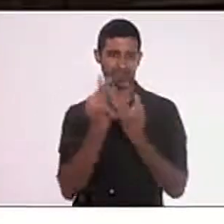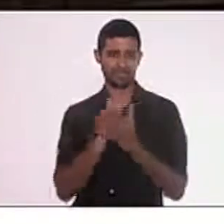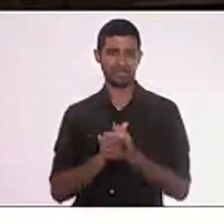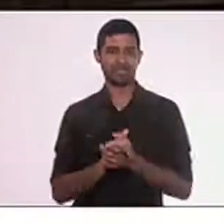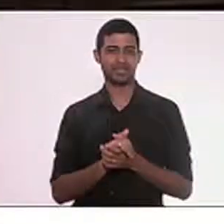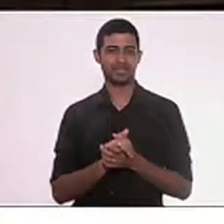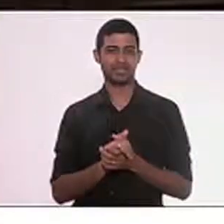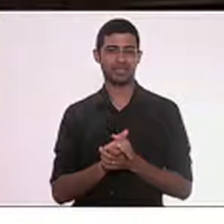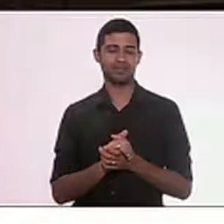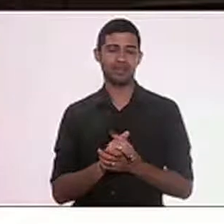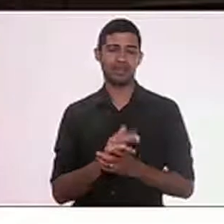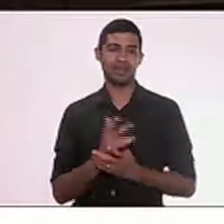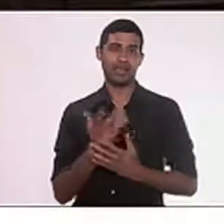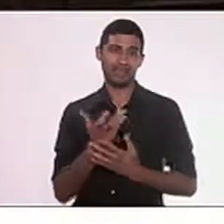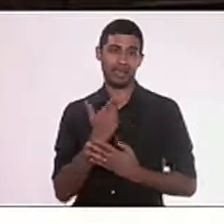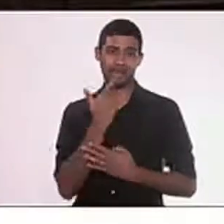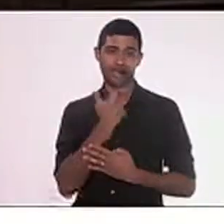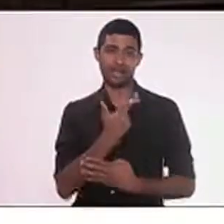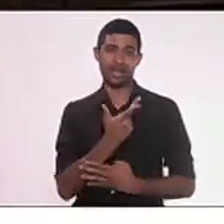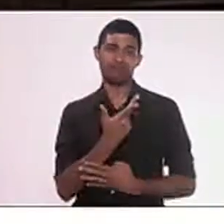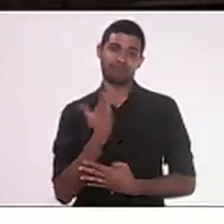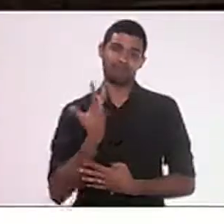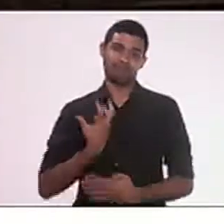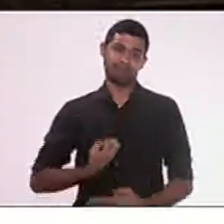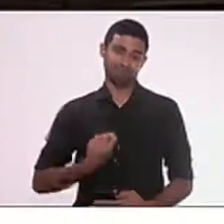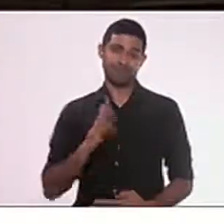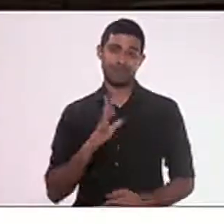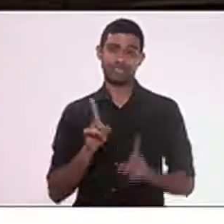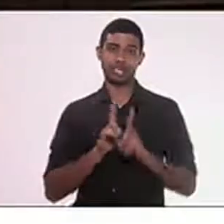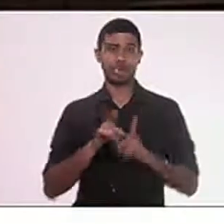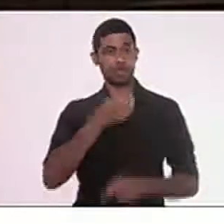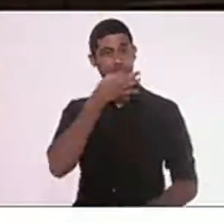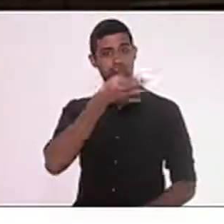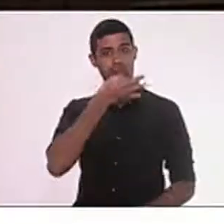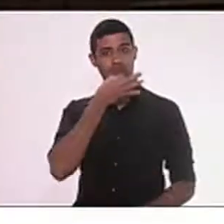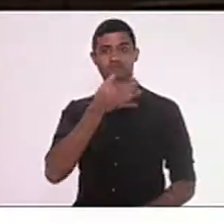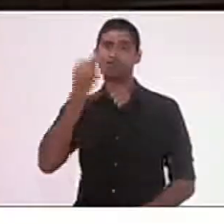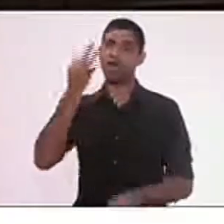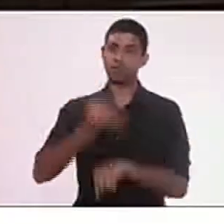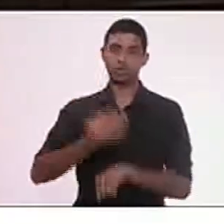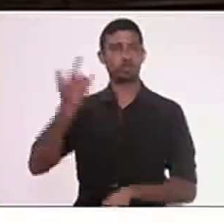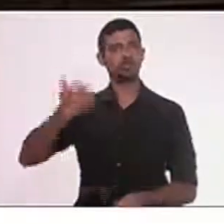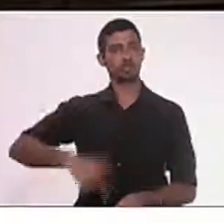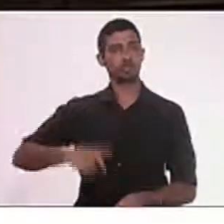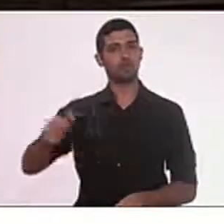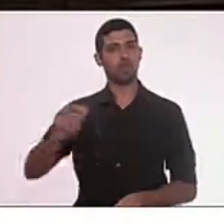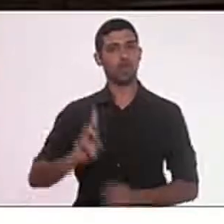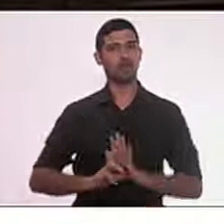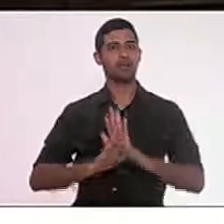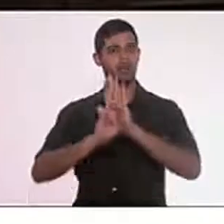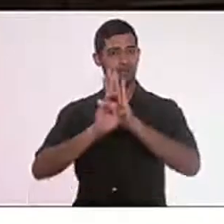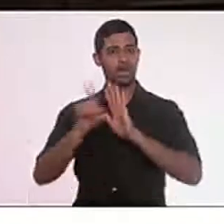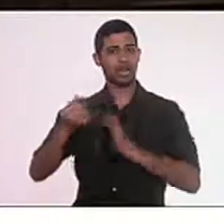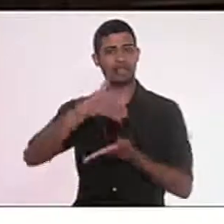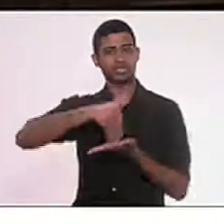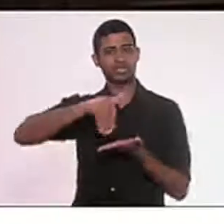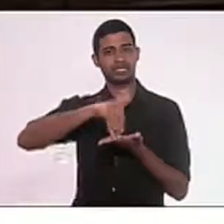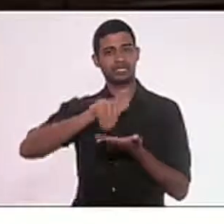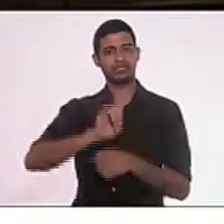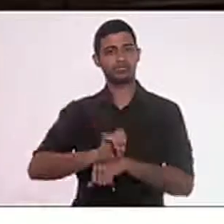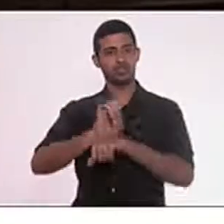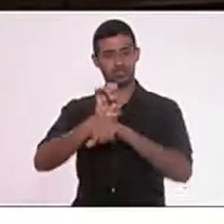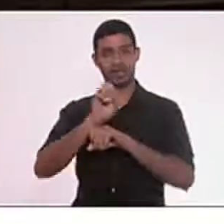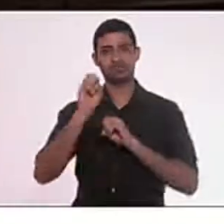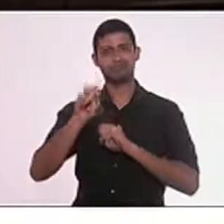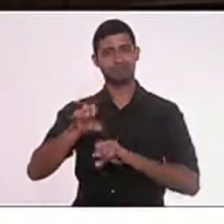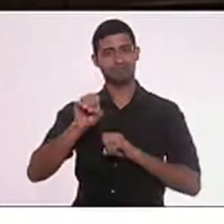na forma de um lamento e de uma crítica, mais uma vez a ausência da representação da Secretaria de Estado de